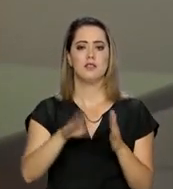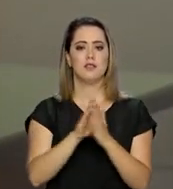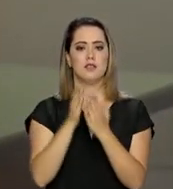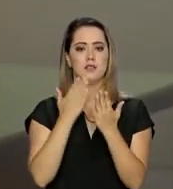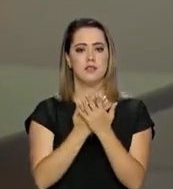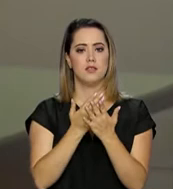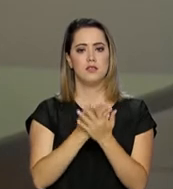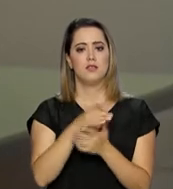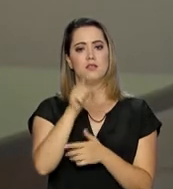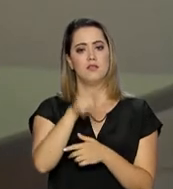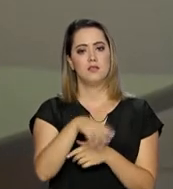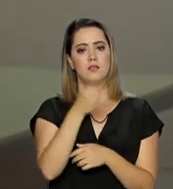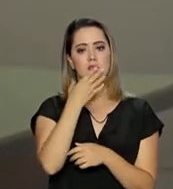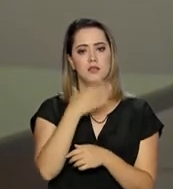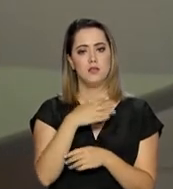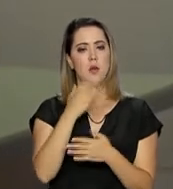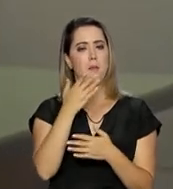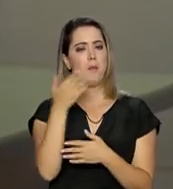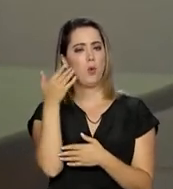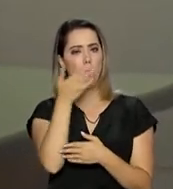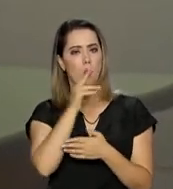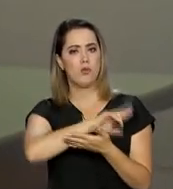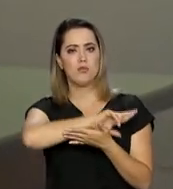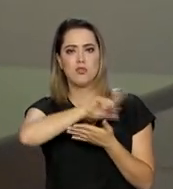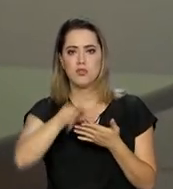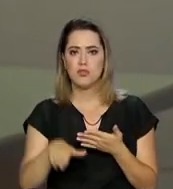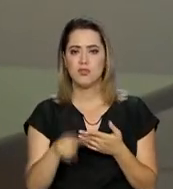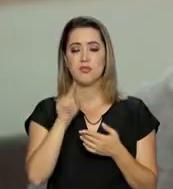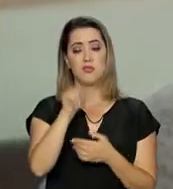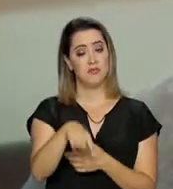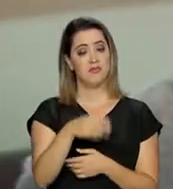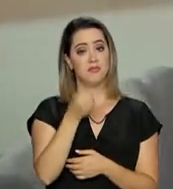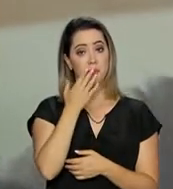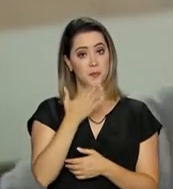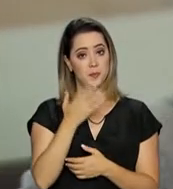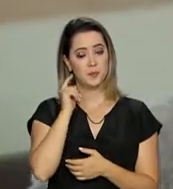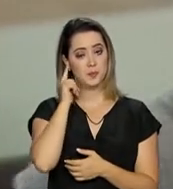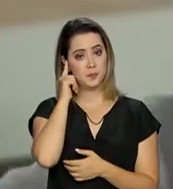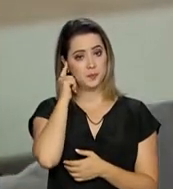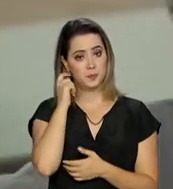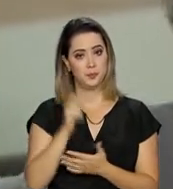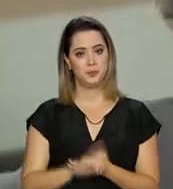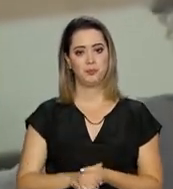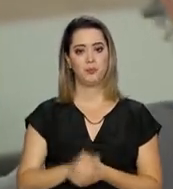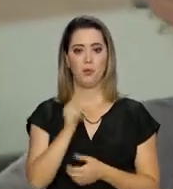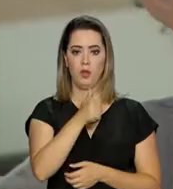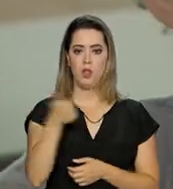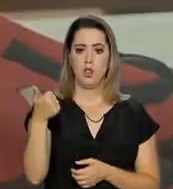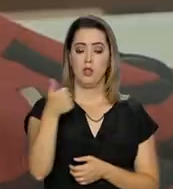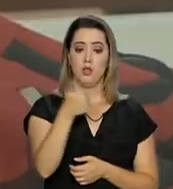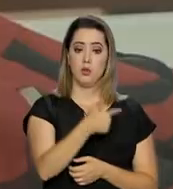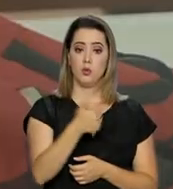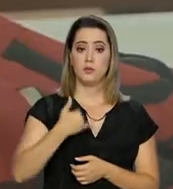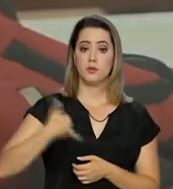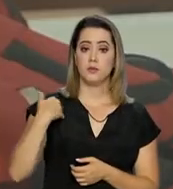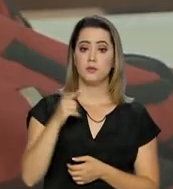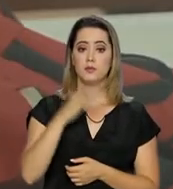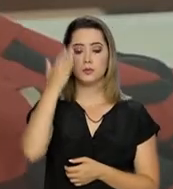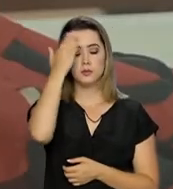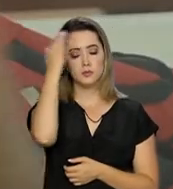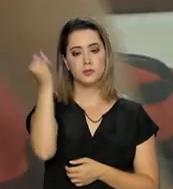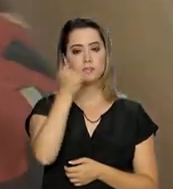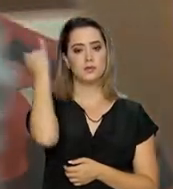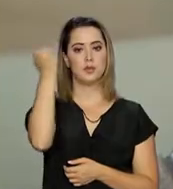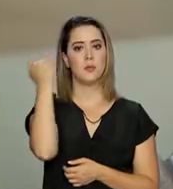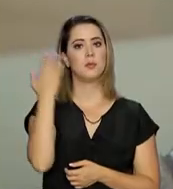bem é bem colorido contato da escola renato de 12 anos sabe da importância de um prato